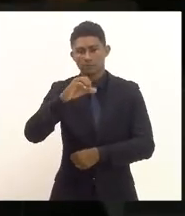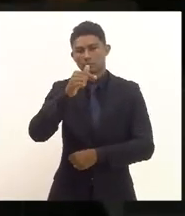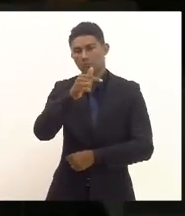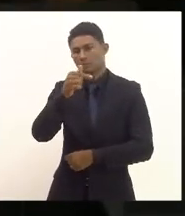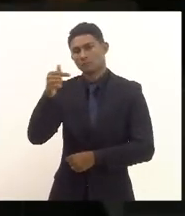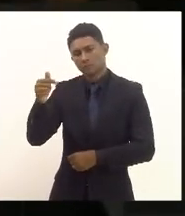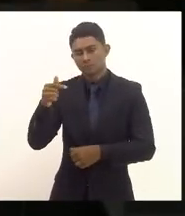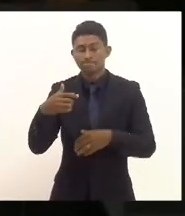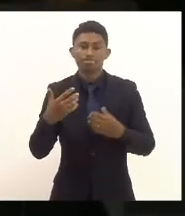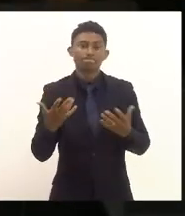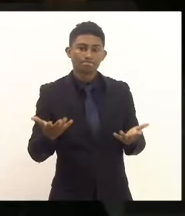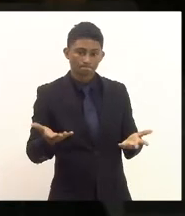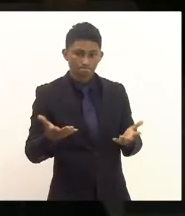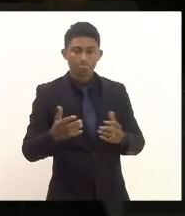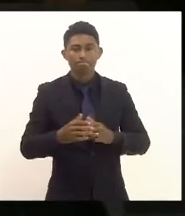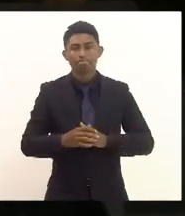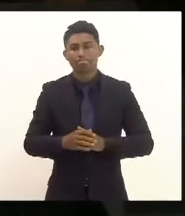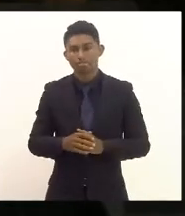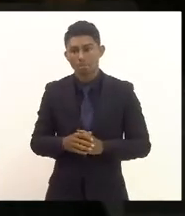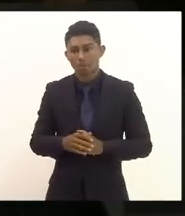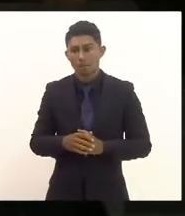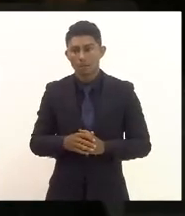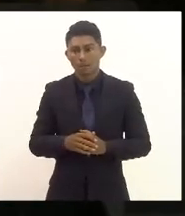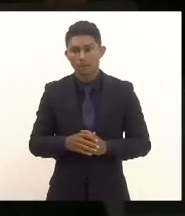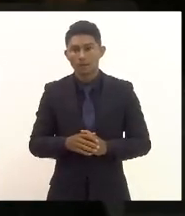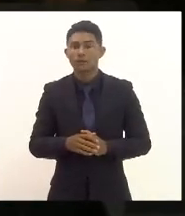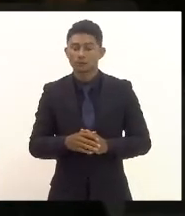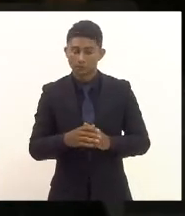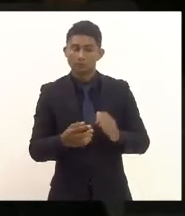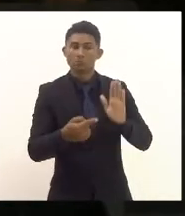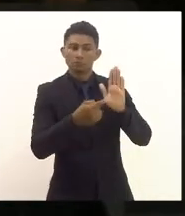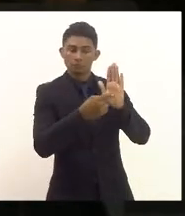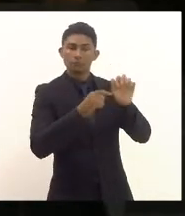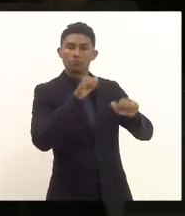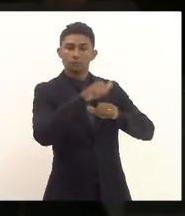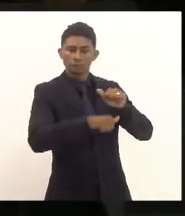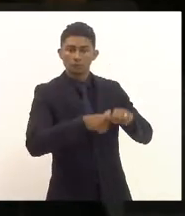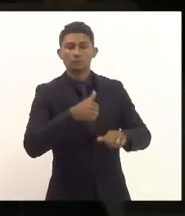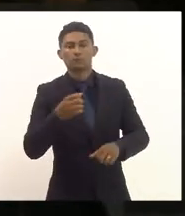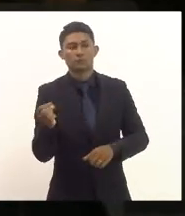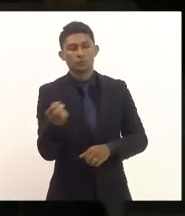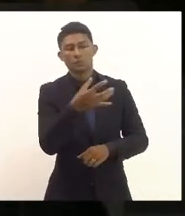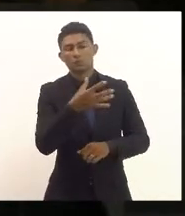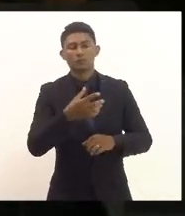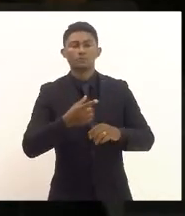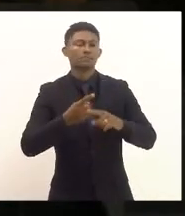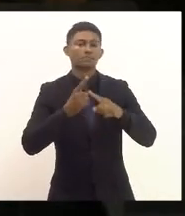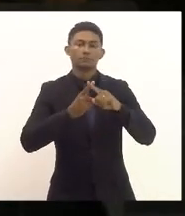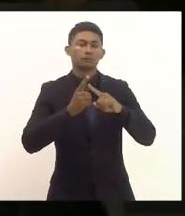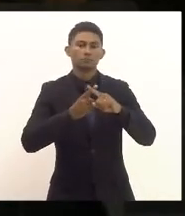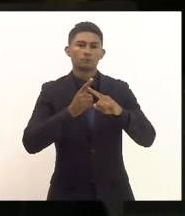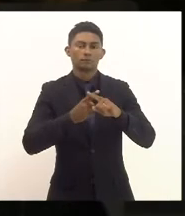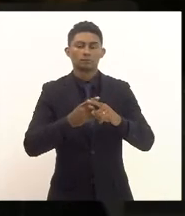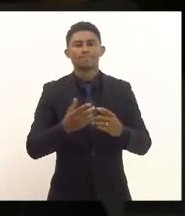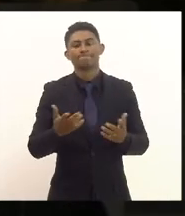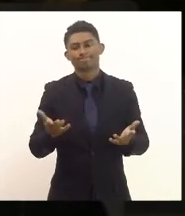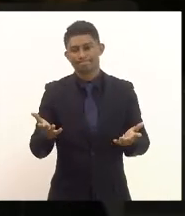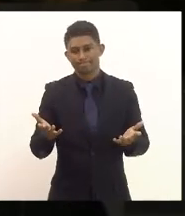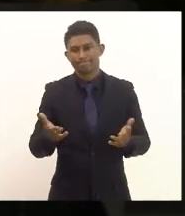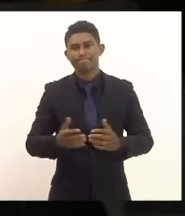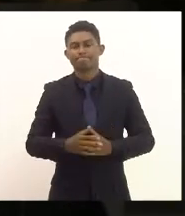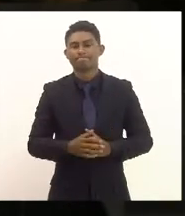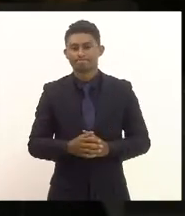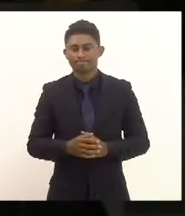e por via de consequência cabe a atualização visto teria transcorrido